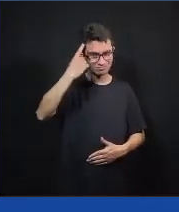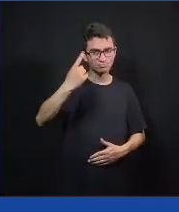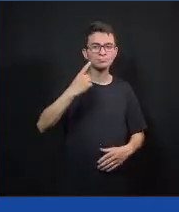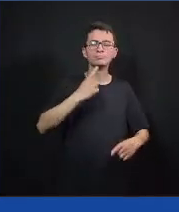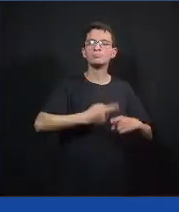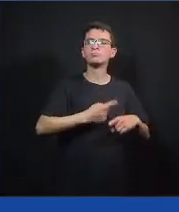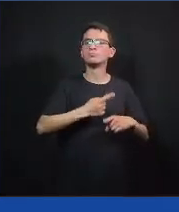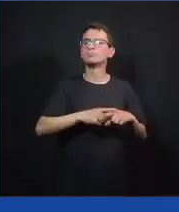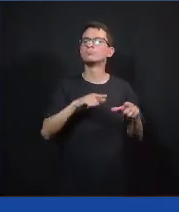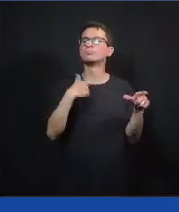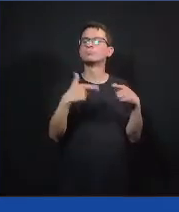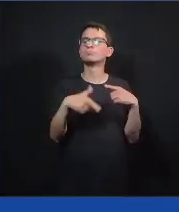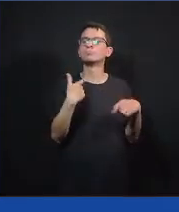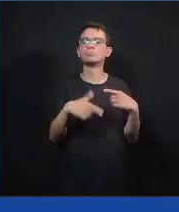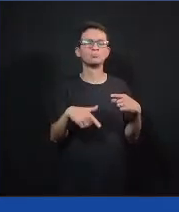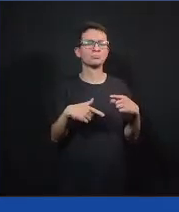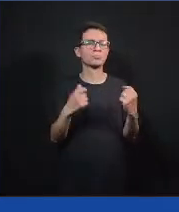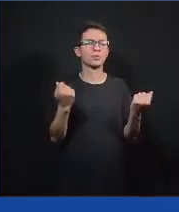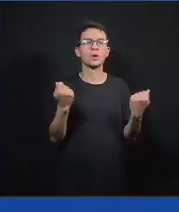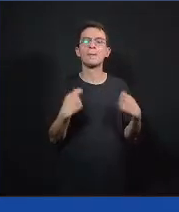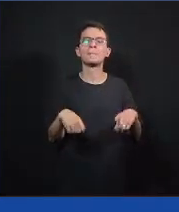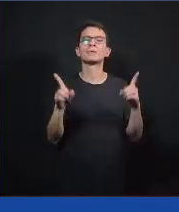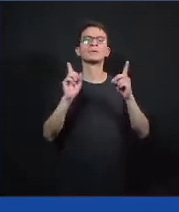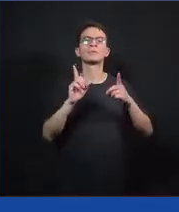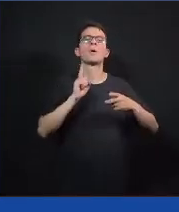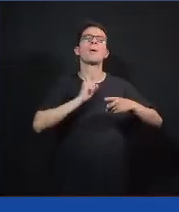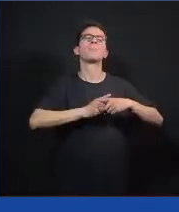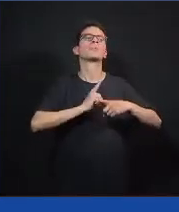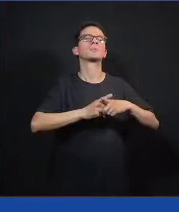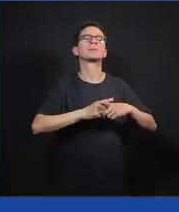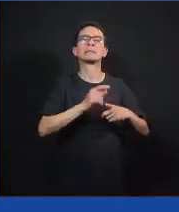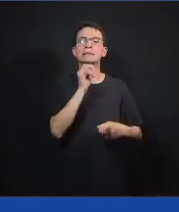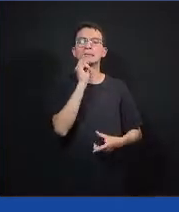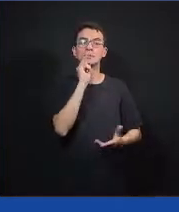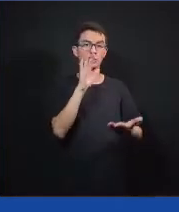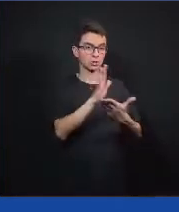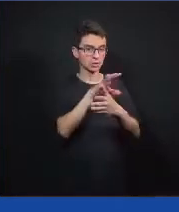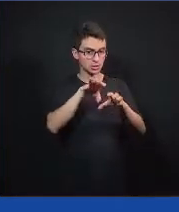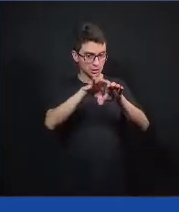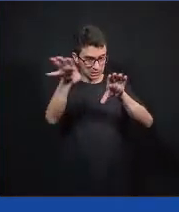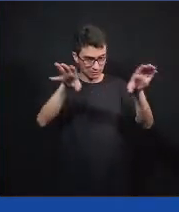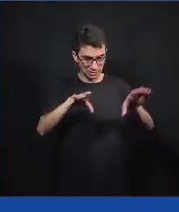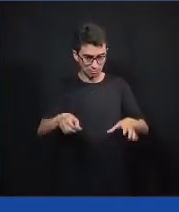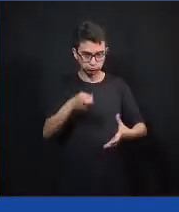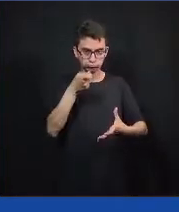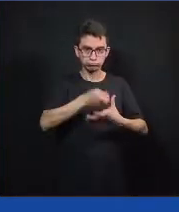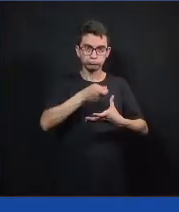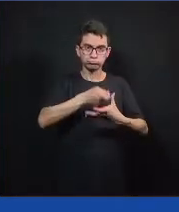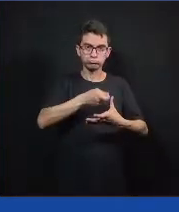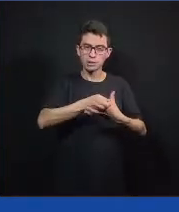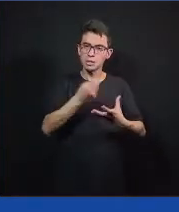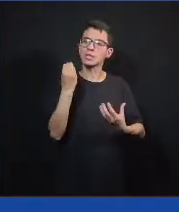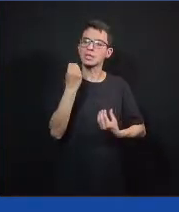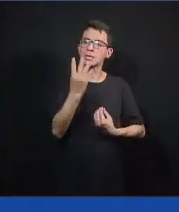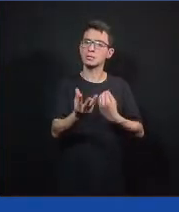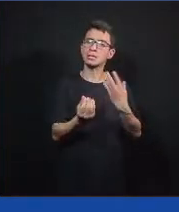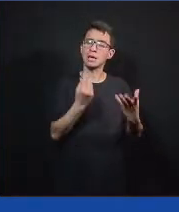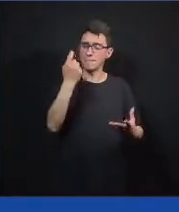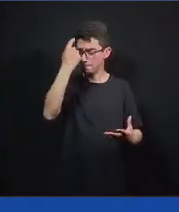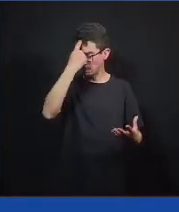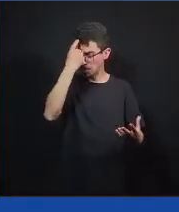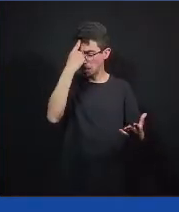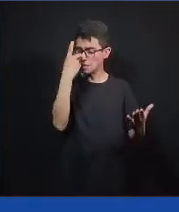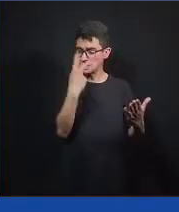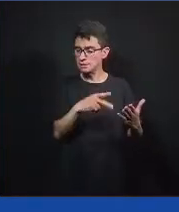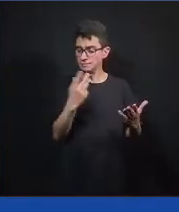de poderes, não há necessidade de uma divisão rígida de atribuições. É interessante a gente pensar nisso, né?